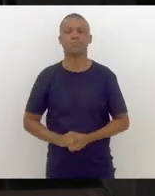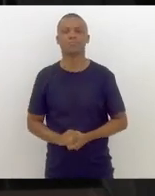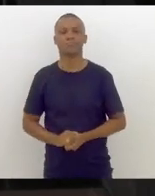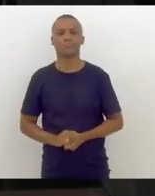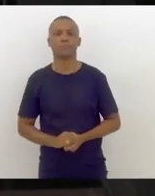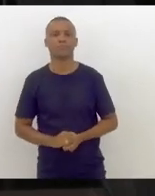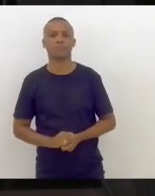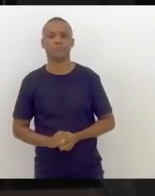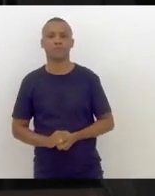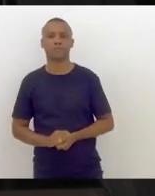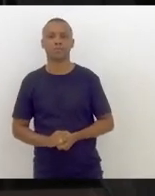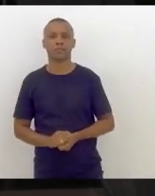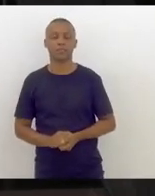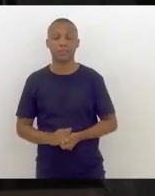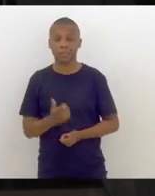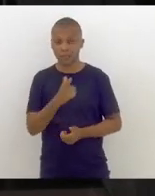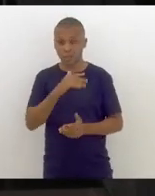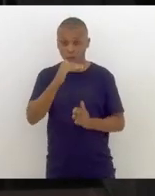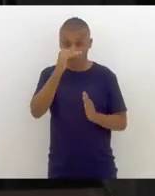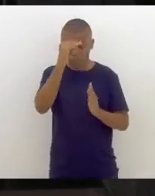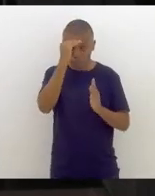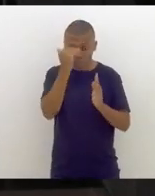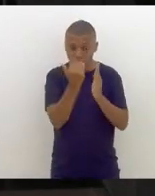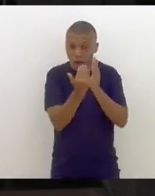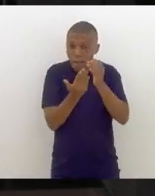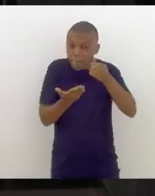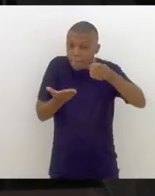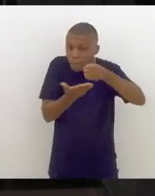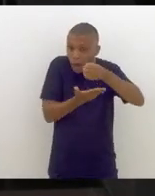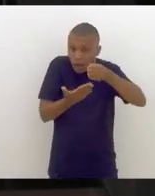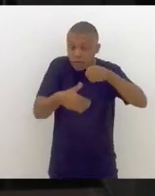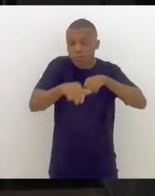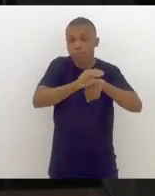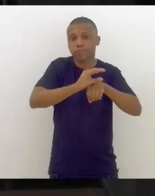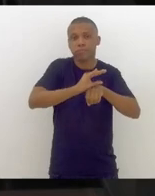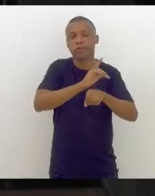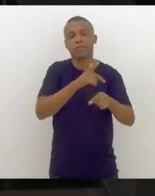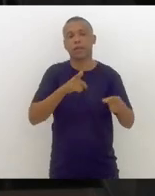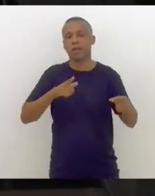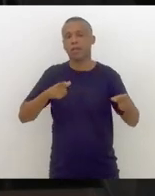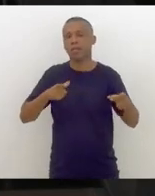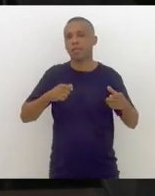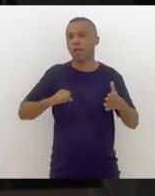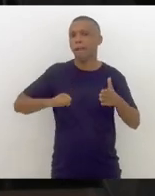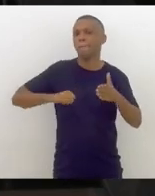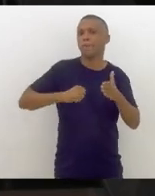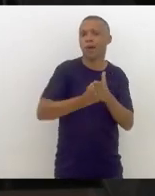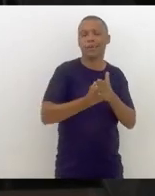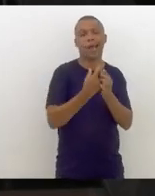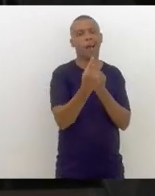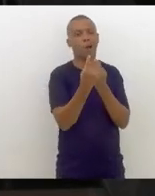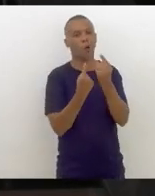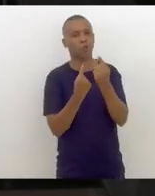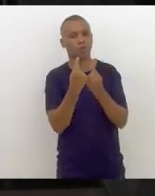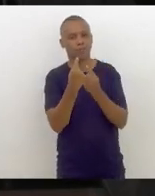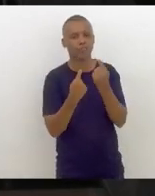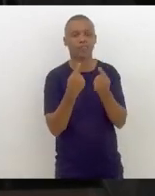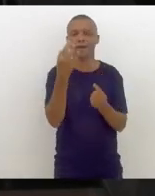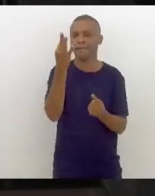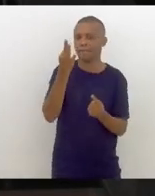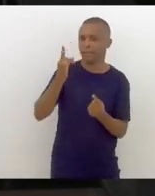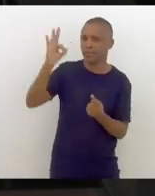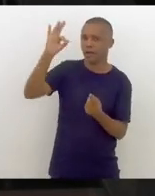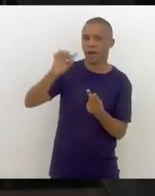e não tem nenhum respaldo constitucional você interditar rodovias federais estaduais